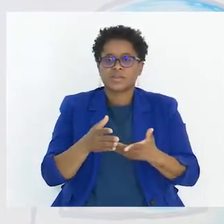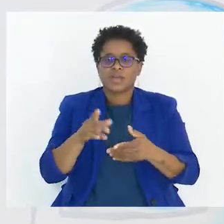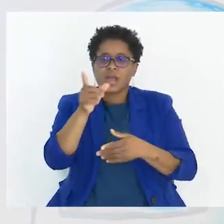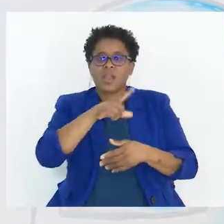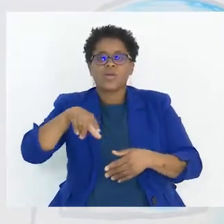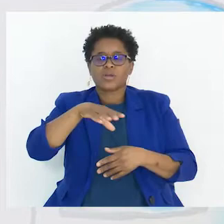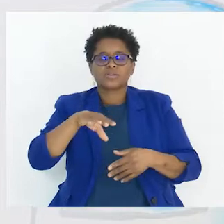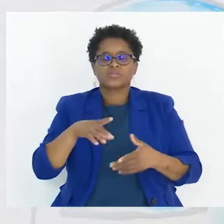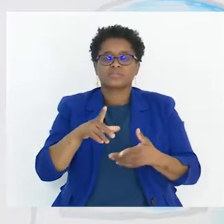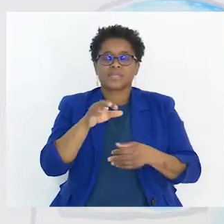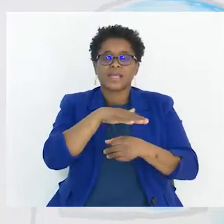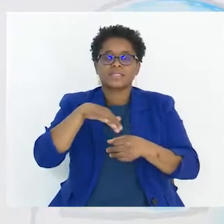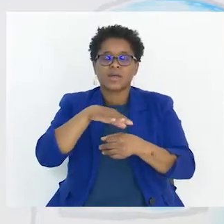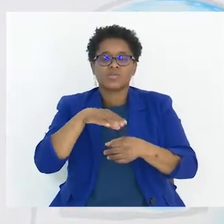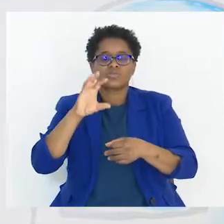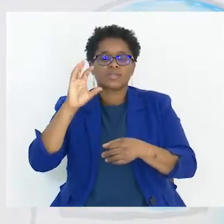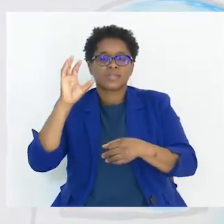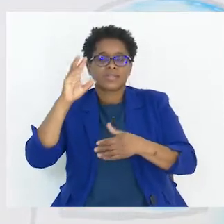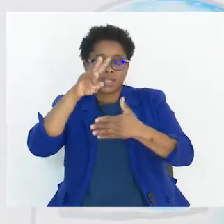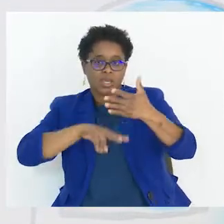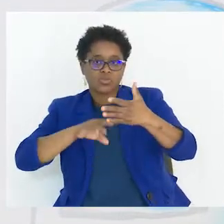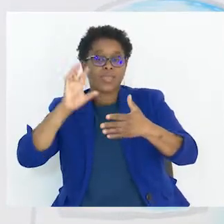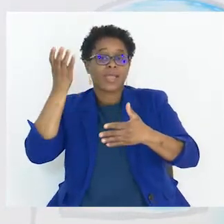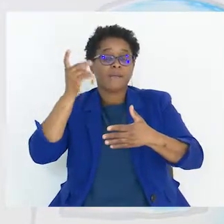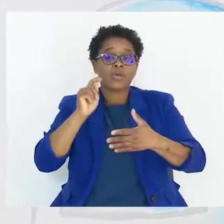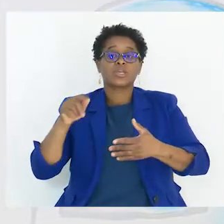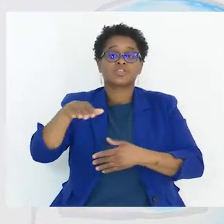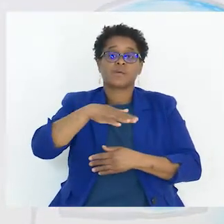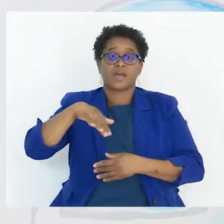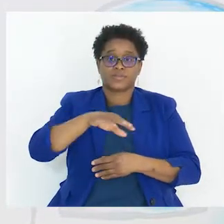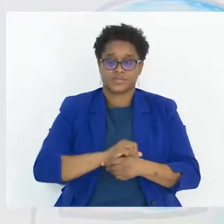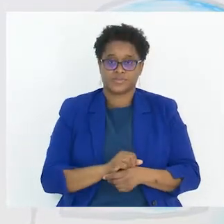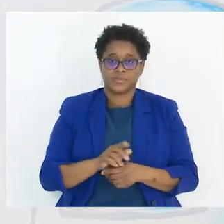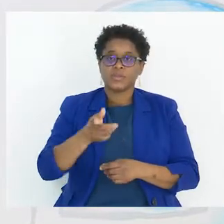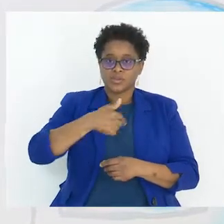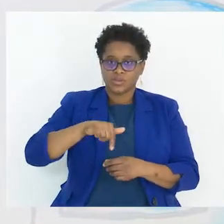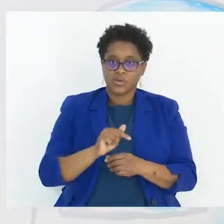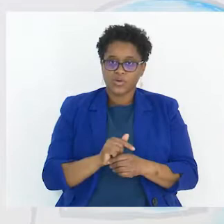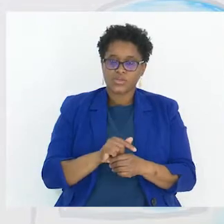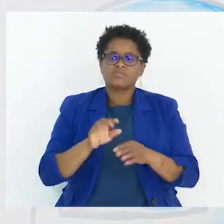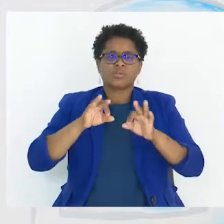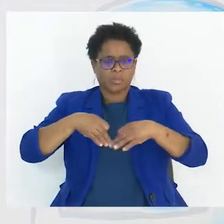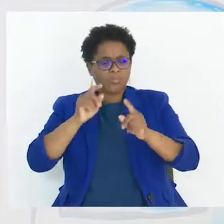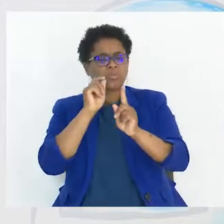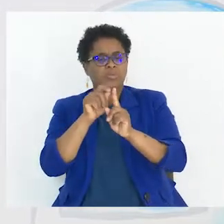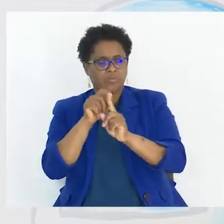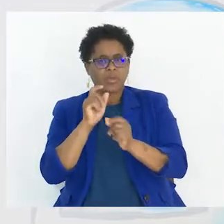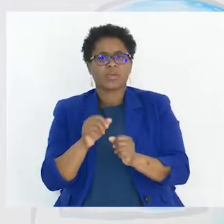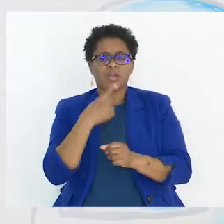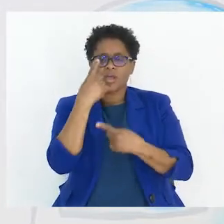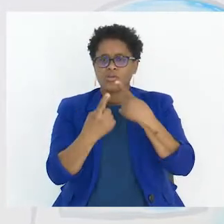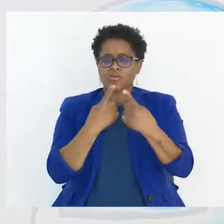ação do texto no tempo e no espaço. Nós acabamos de